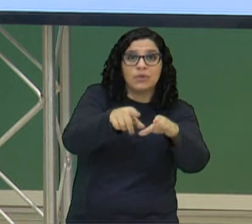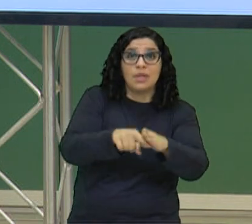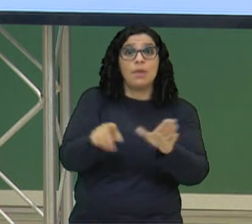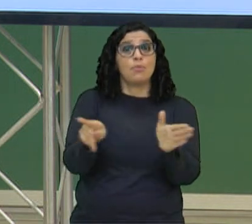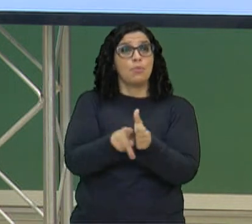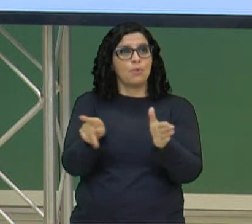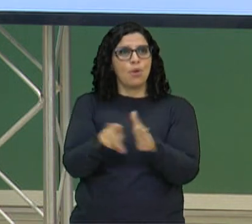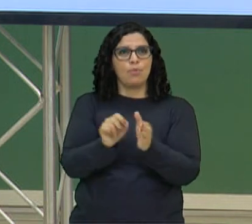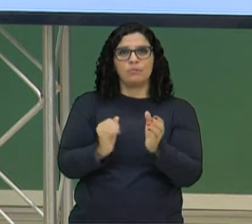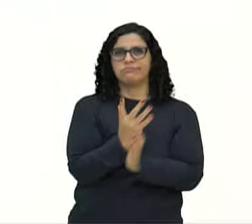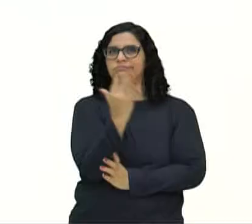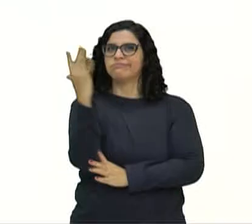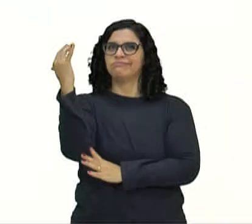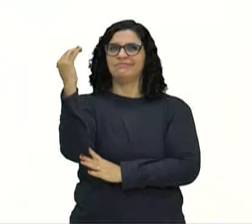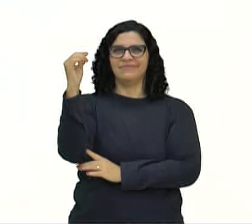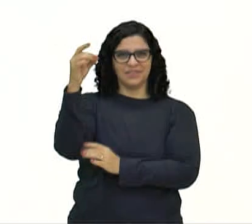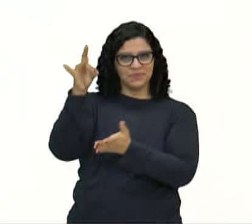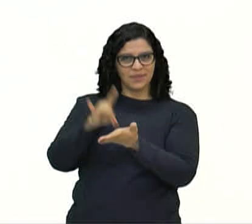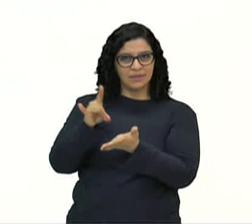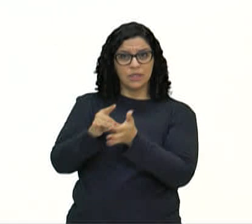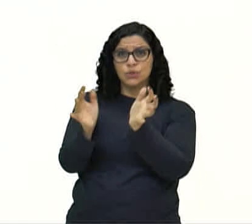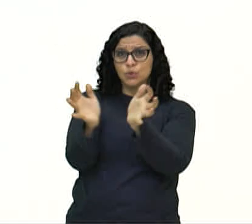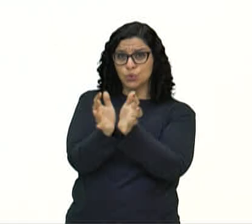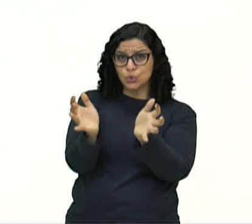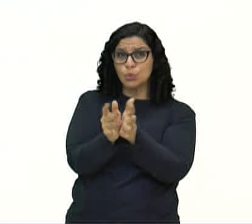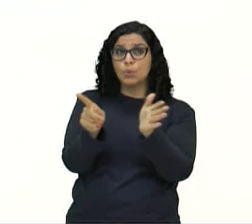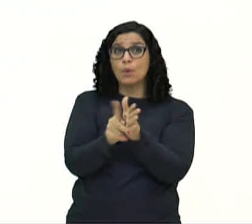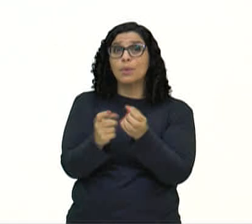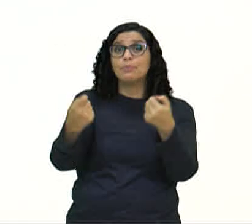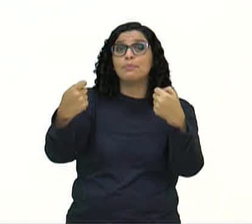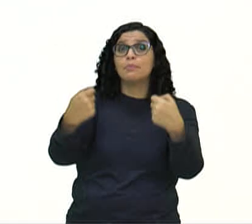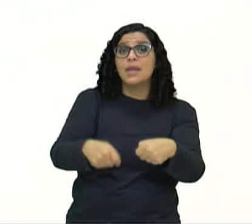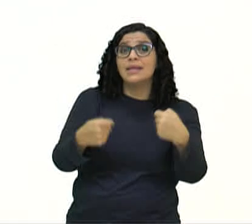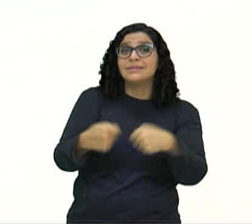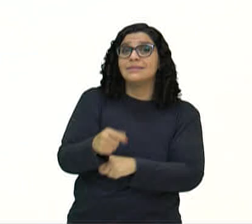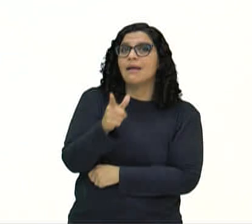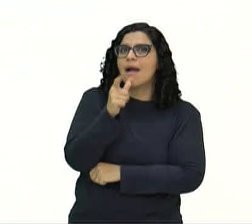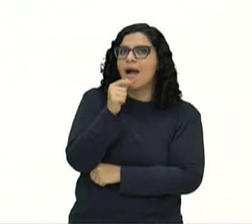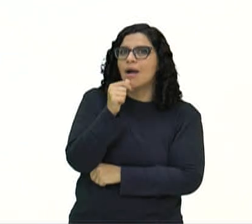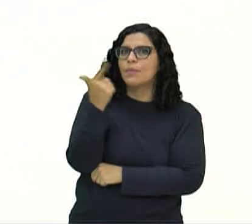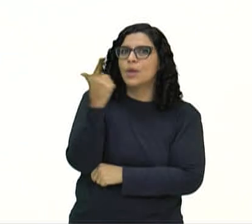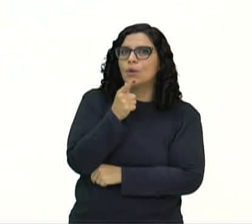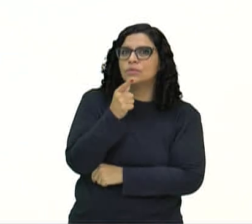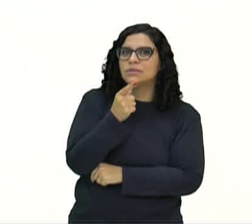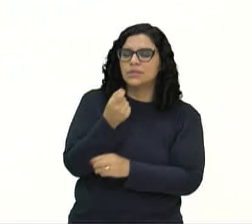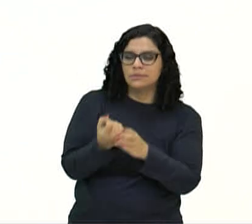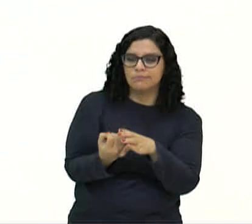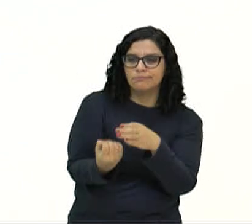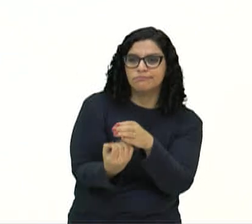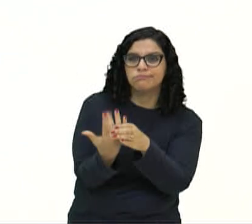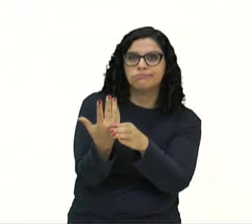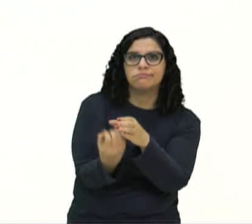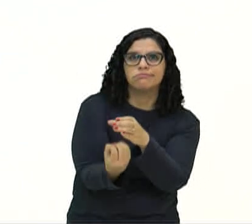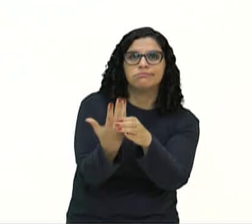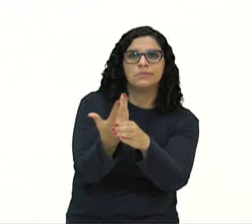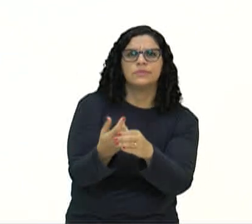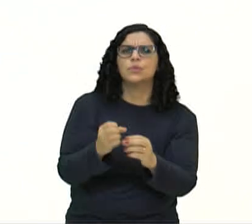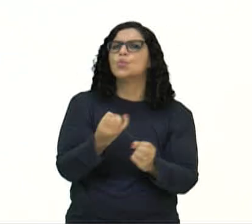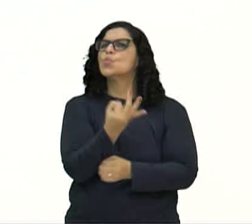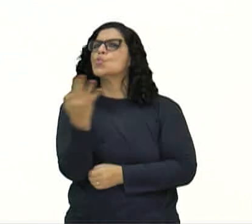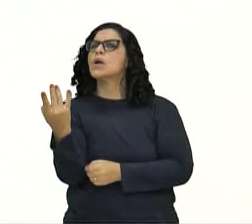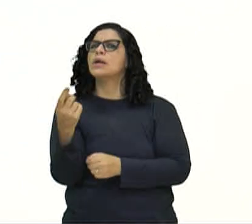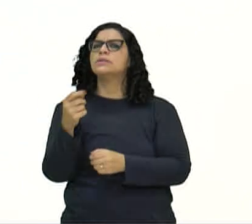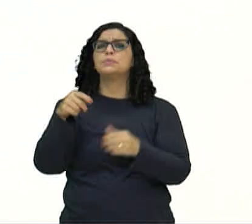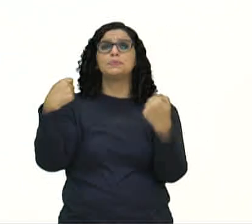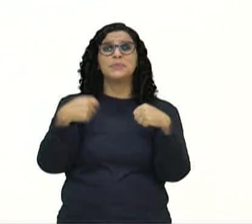adulta. Vamos lá? Grupo de plantas com dependência de água para reprodução. Quais as plantas que obrigatoriamente têm